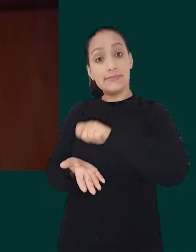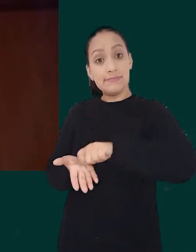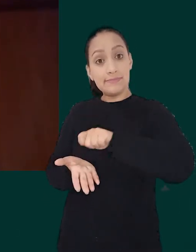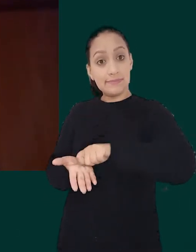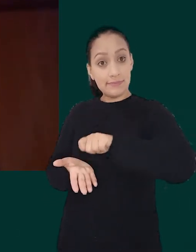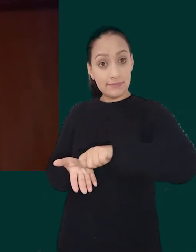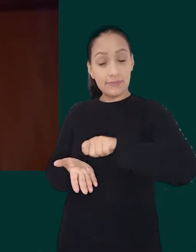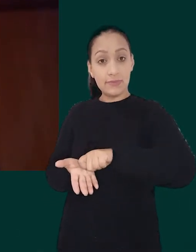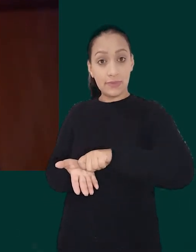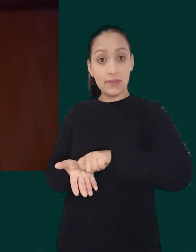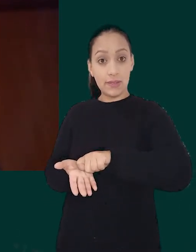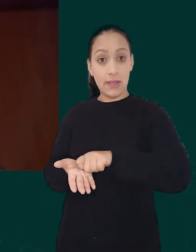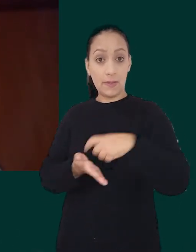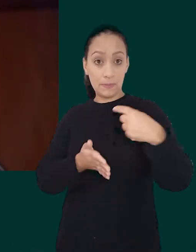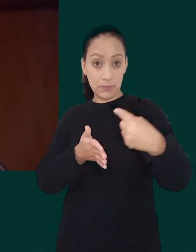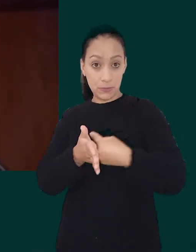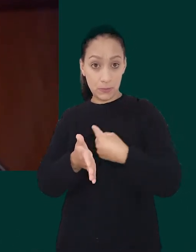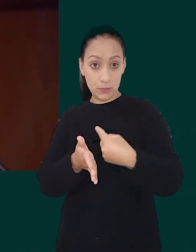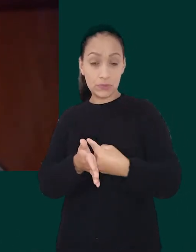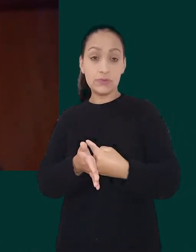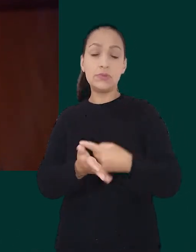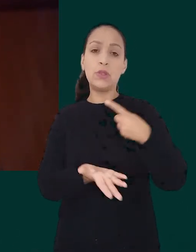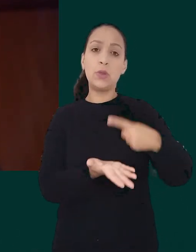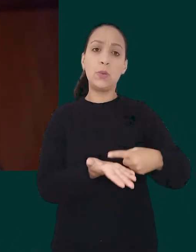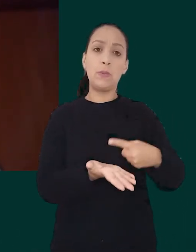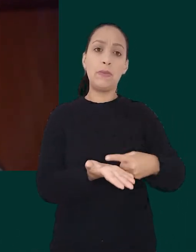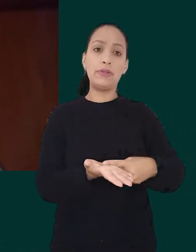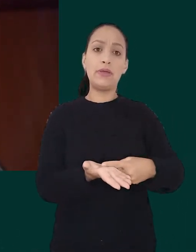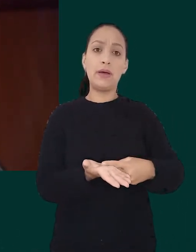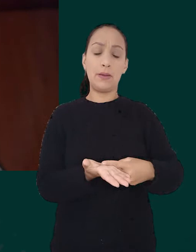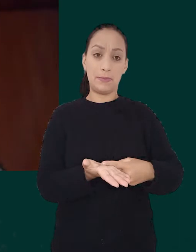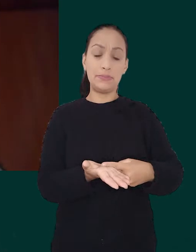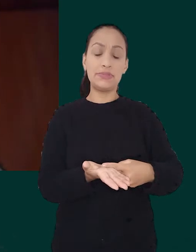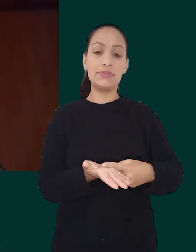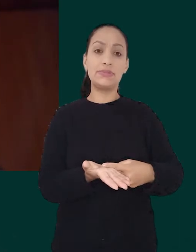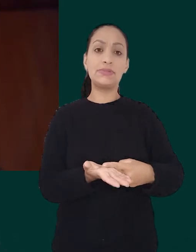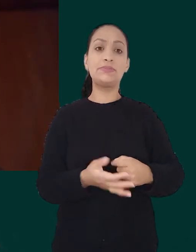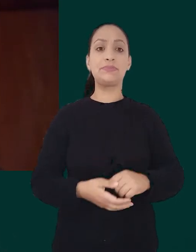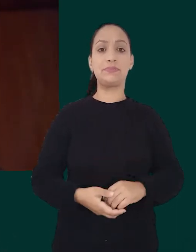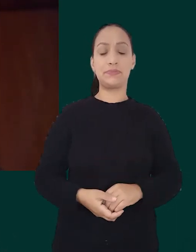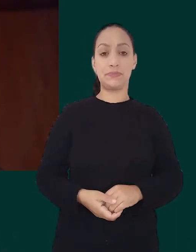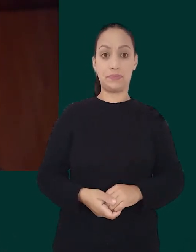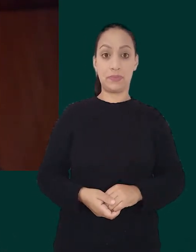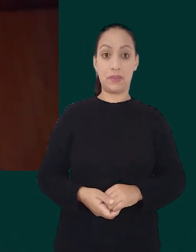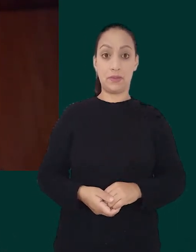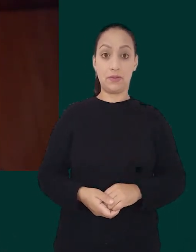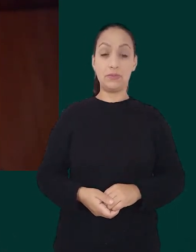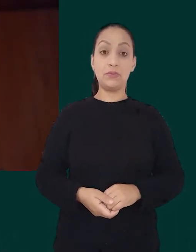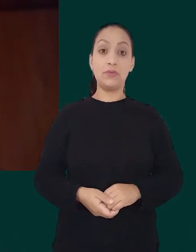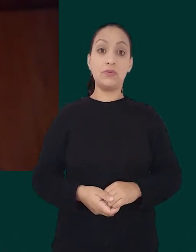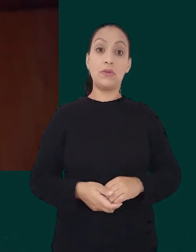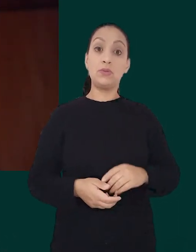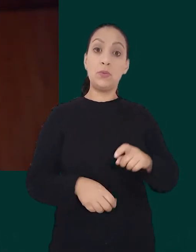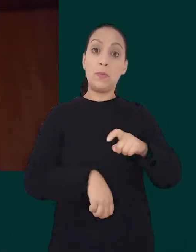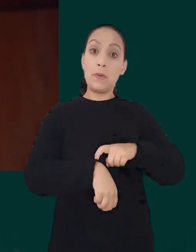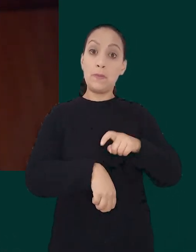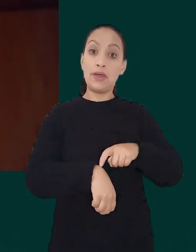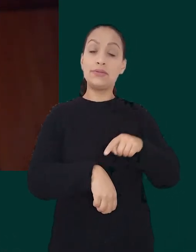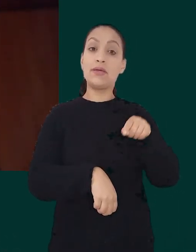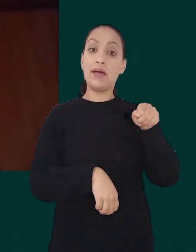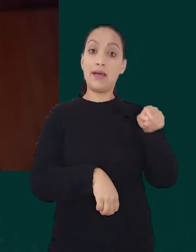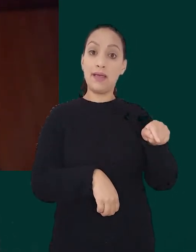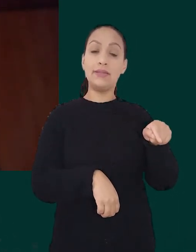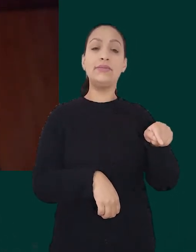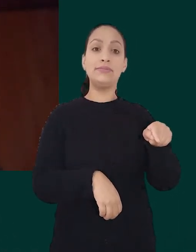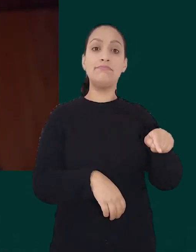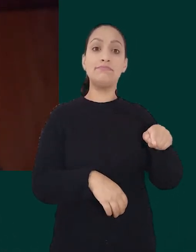né, e nós combinamos que as perguntas vão ser feitas ao Guilherme durante a